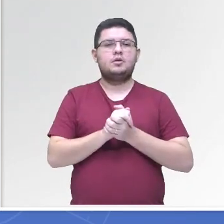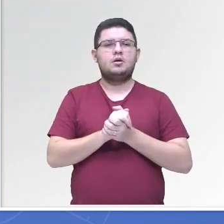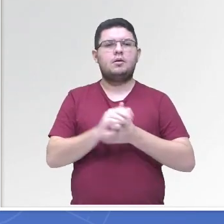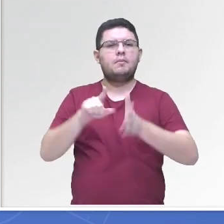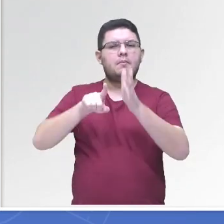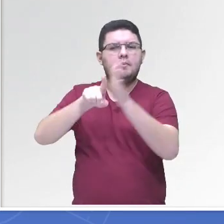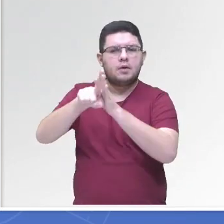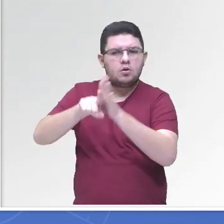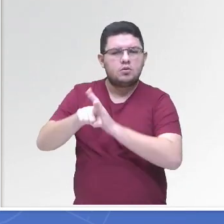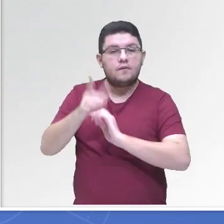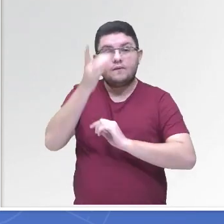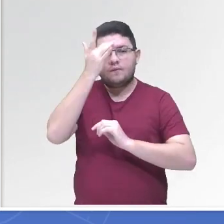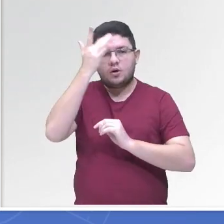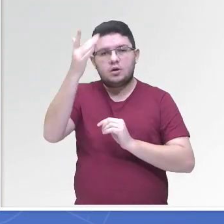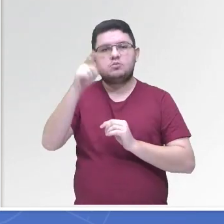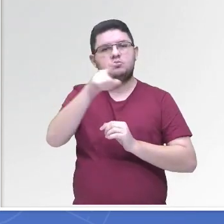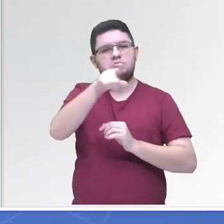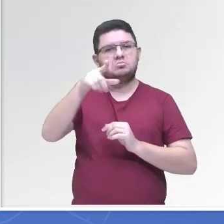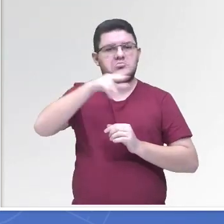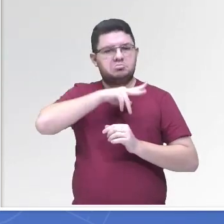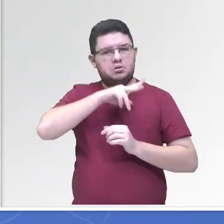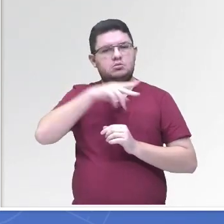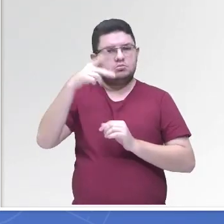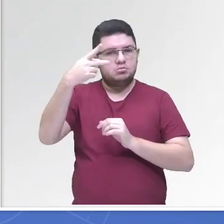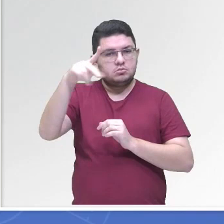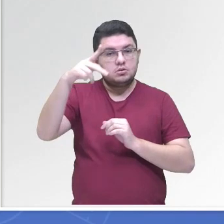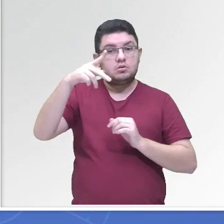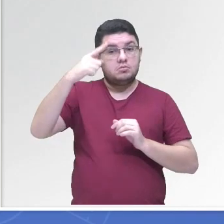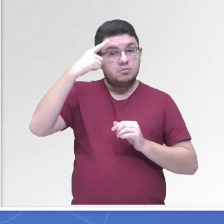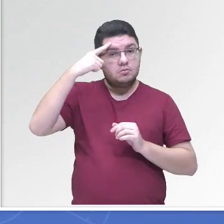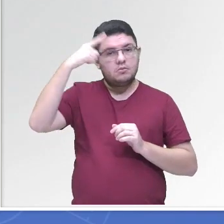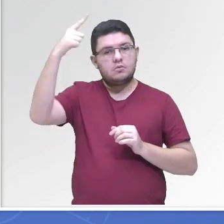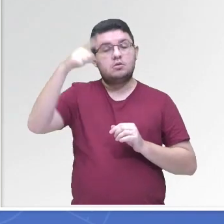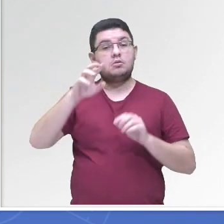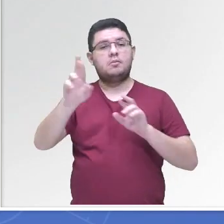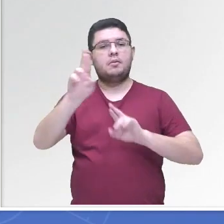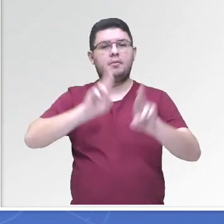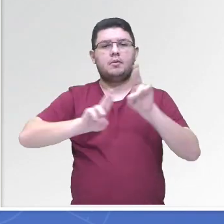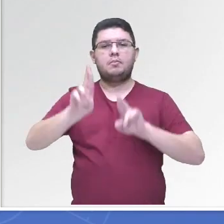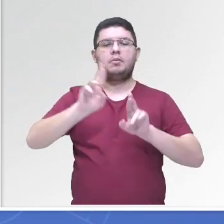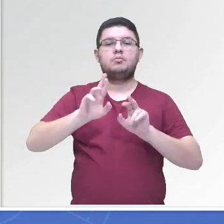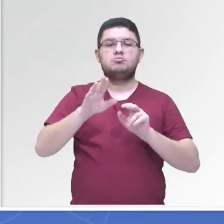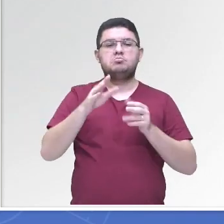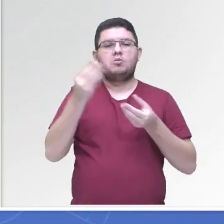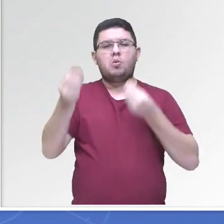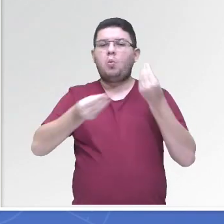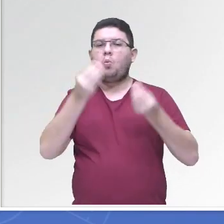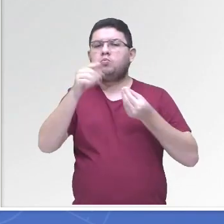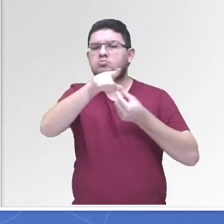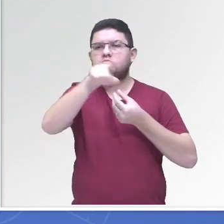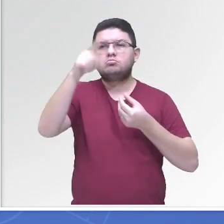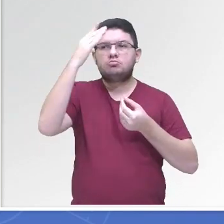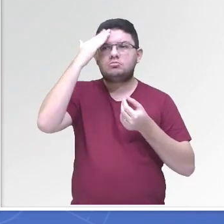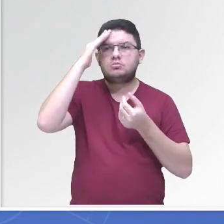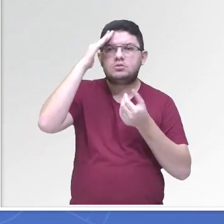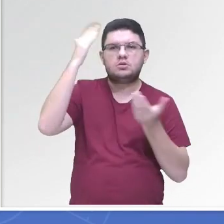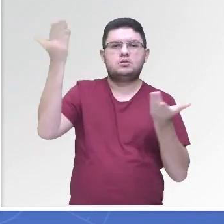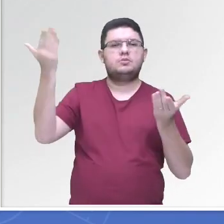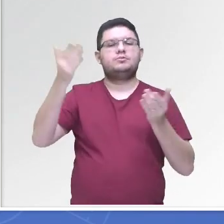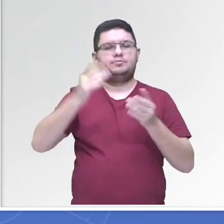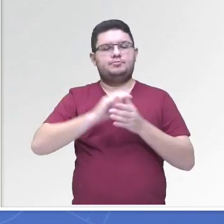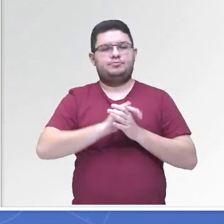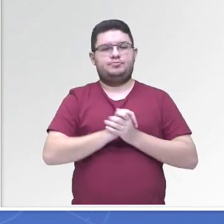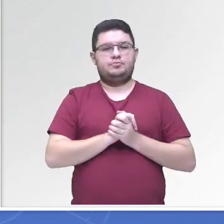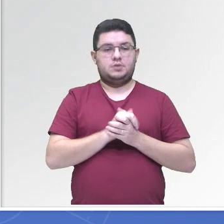né, de cunho pessoal, vocês poderiam responder aí da maneira que tivessem entendido a aula, tá? Vou dar uma olhadinha no que vocês